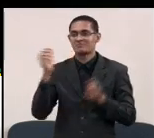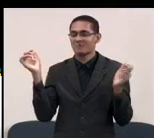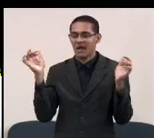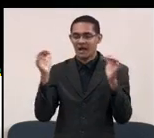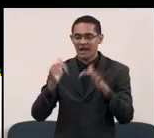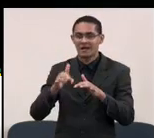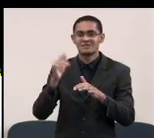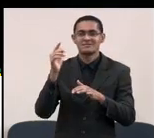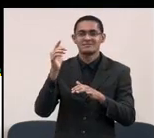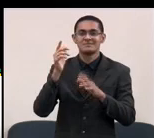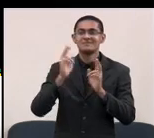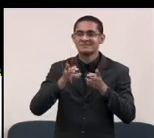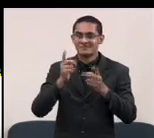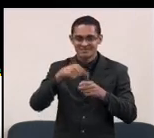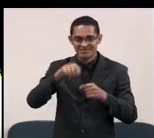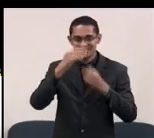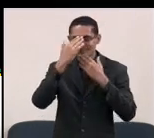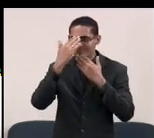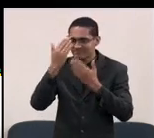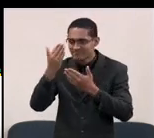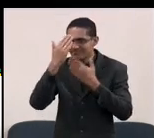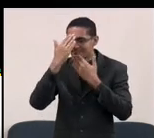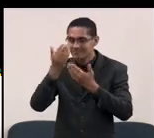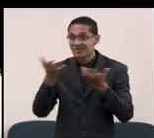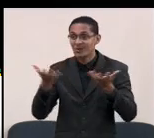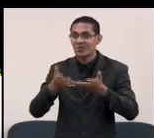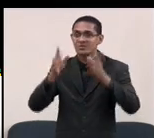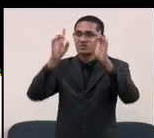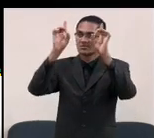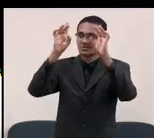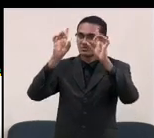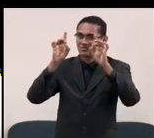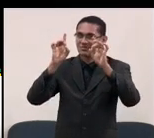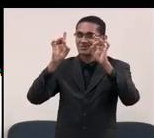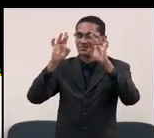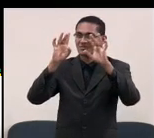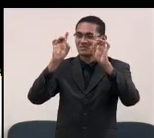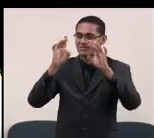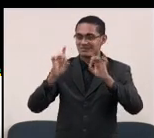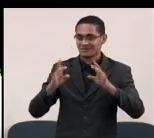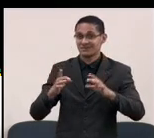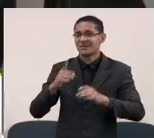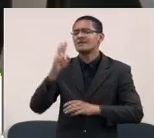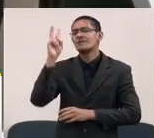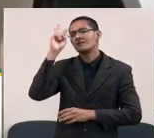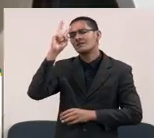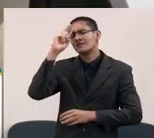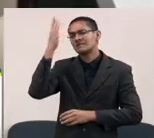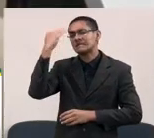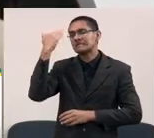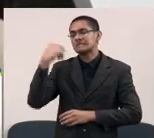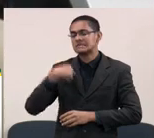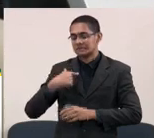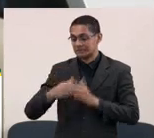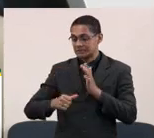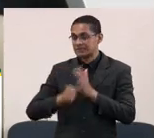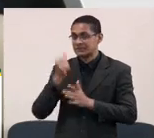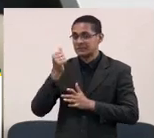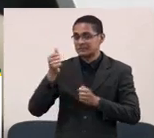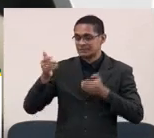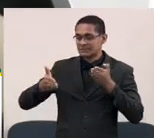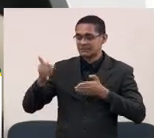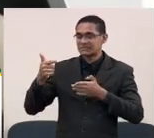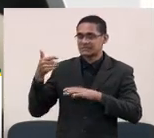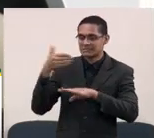essa casa, campeão. É uma homenagem merecedora. Cadê? Quero dizer que eu lhe conheci ainda no primeiro mandato dessa casa, ainda